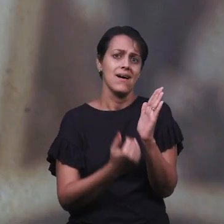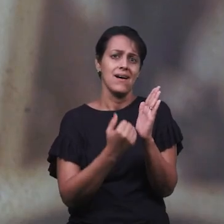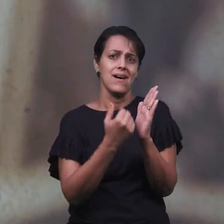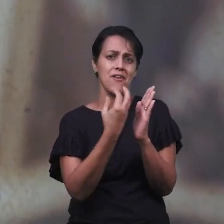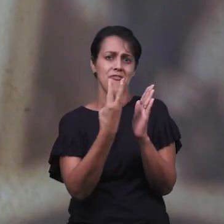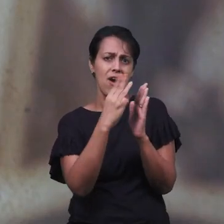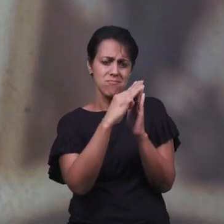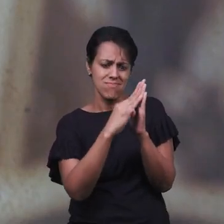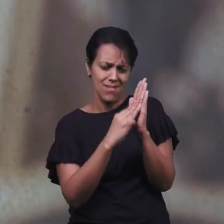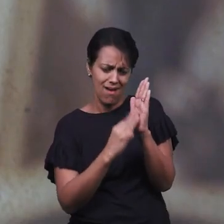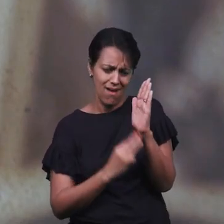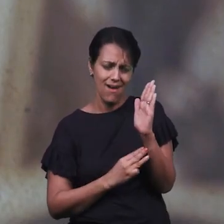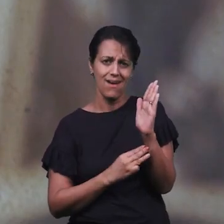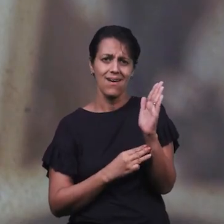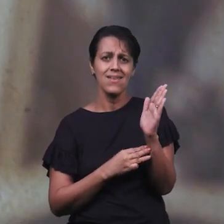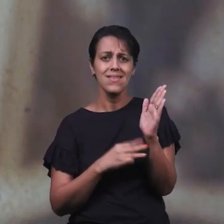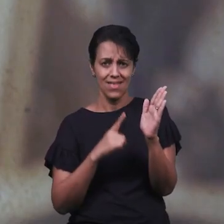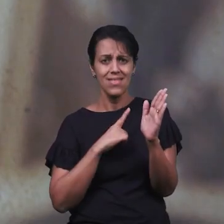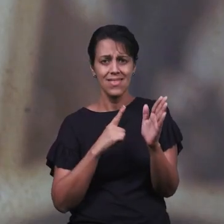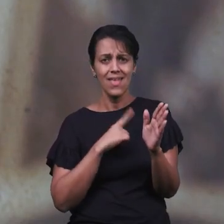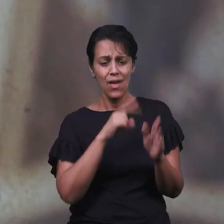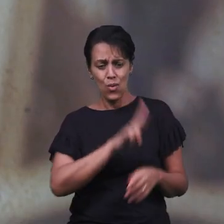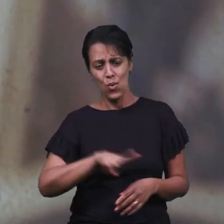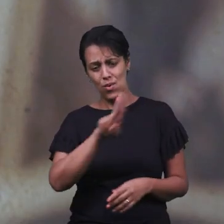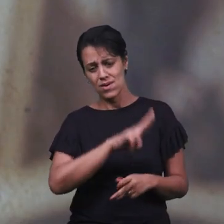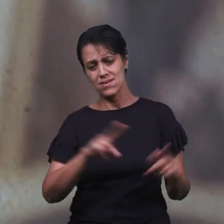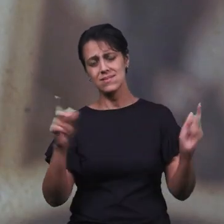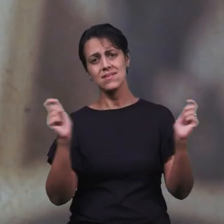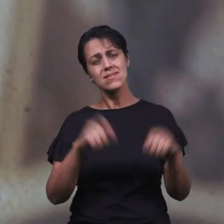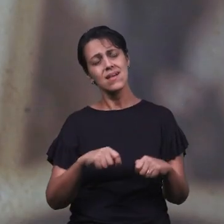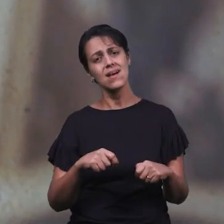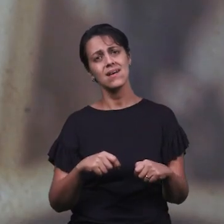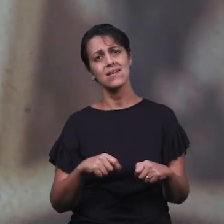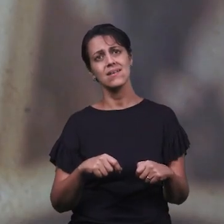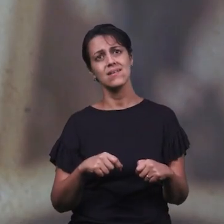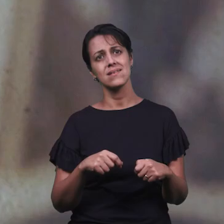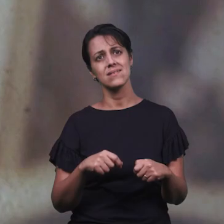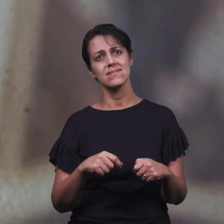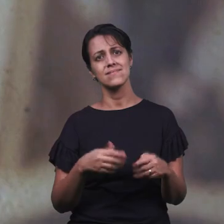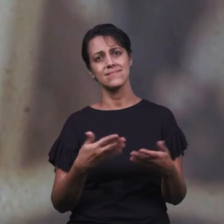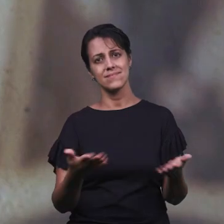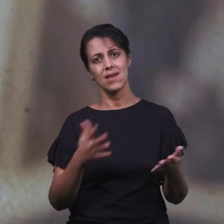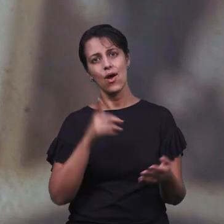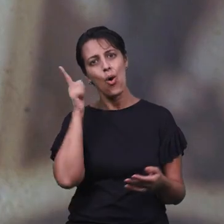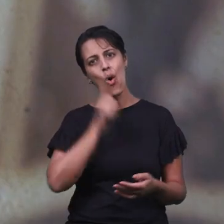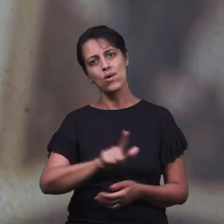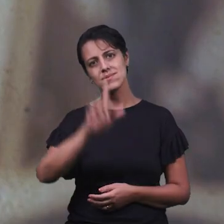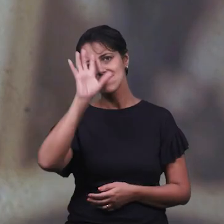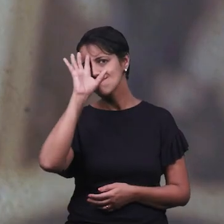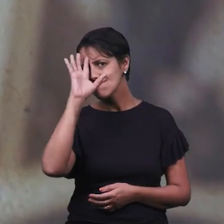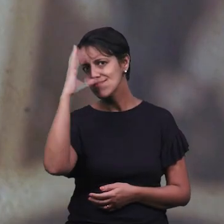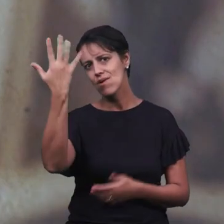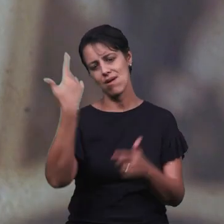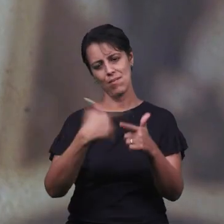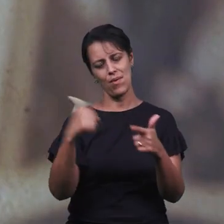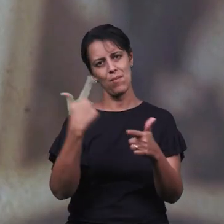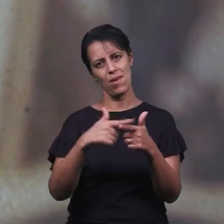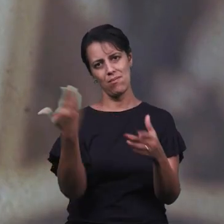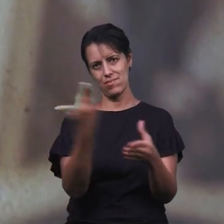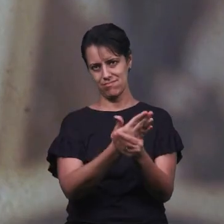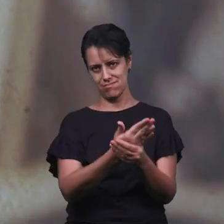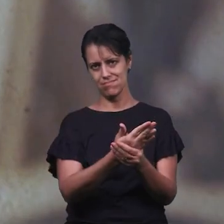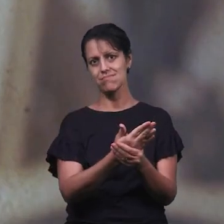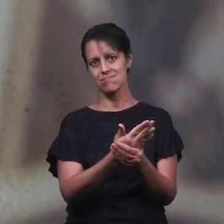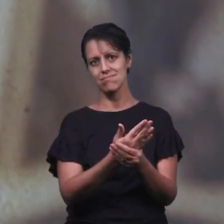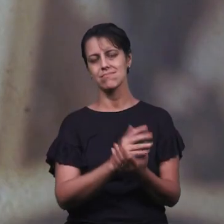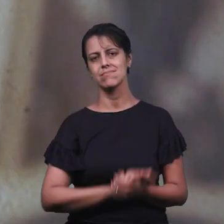material que está aí à disposição da sociedade para a solução das suas demandas,